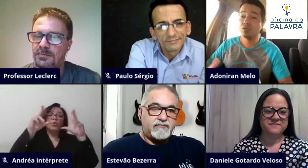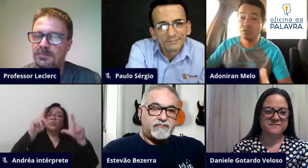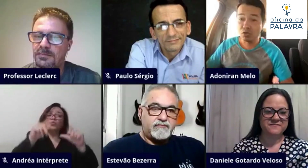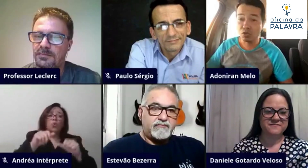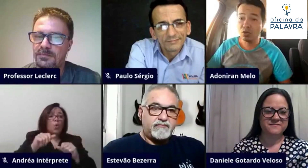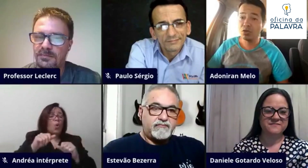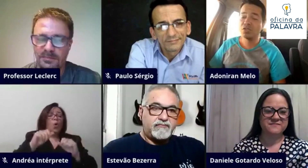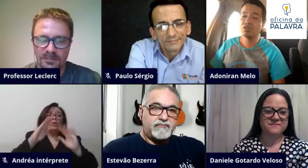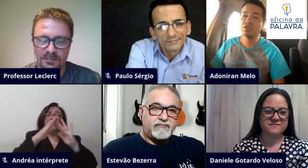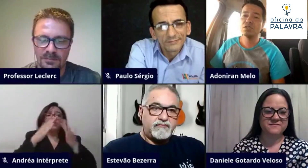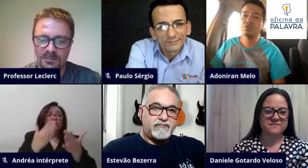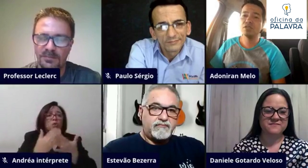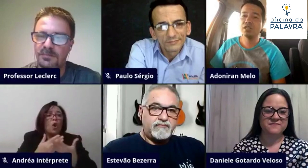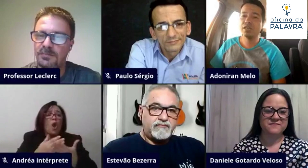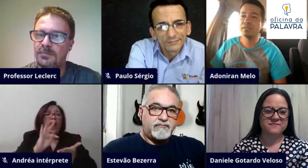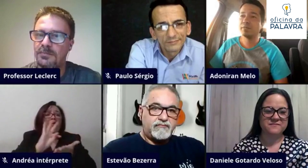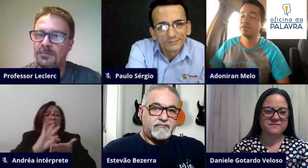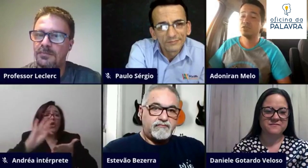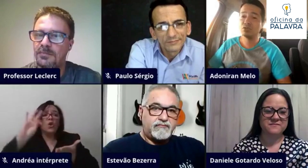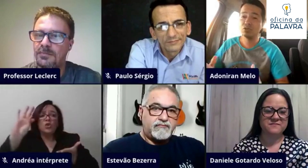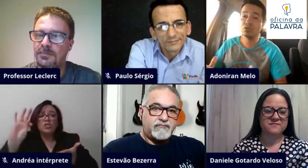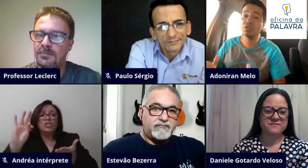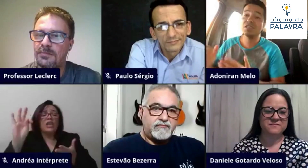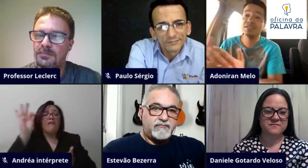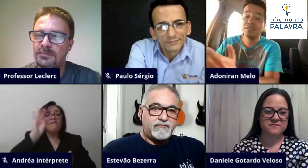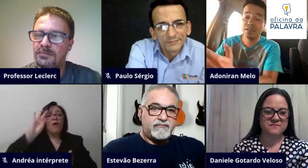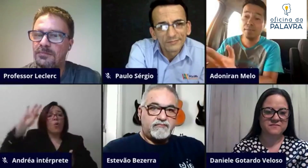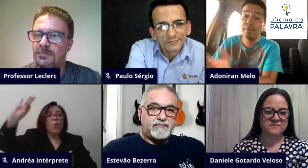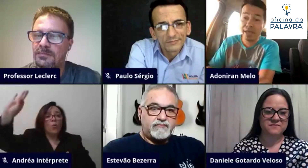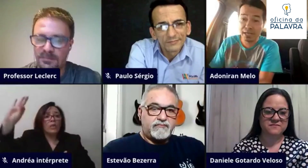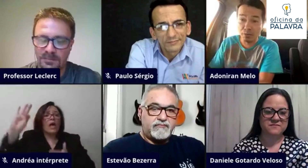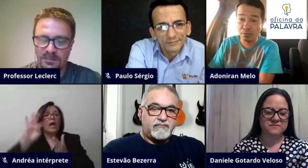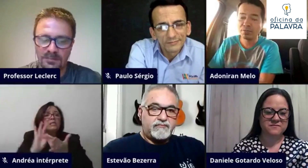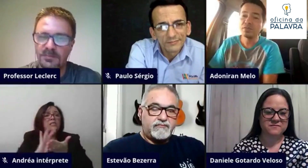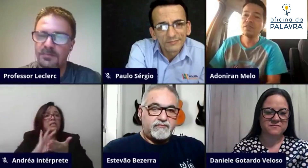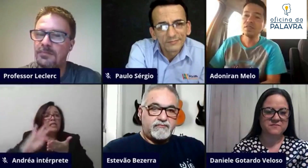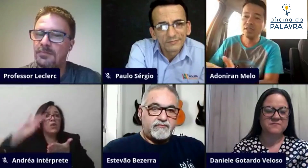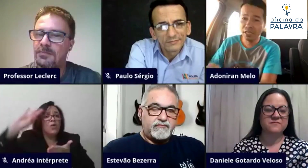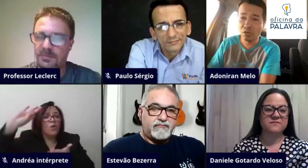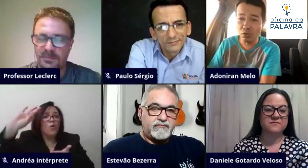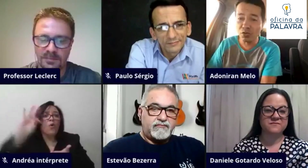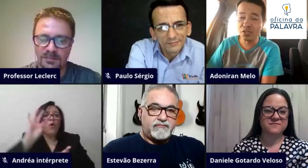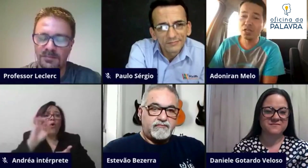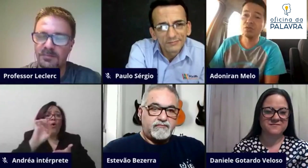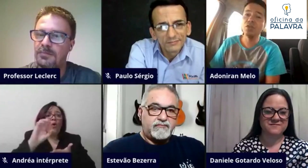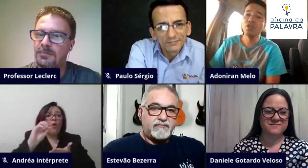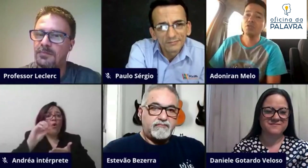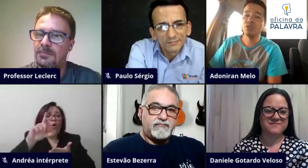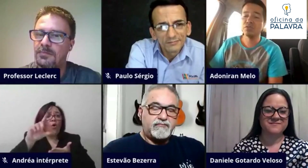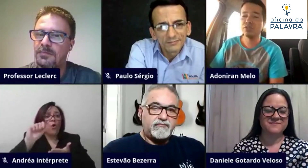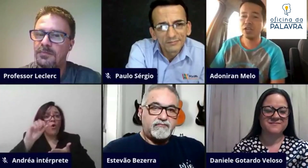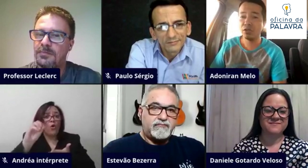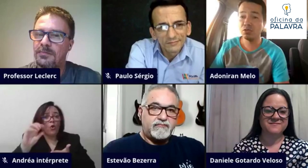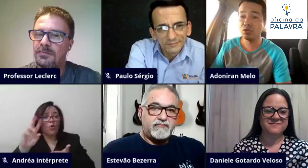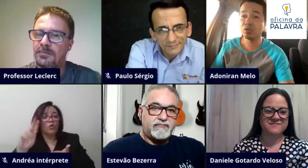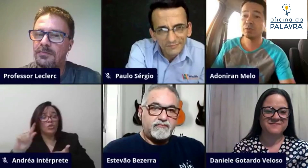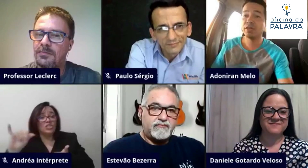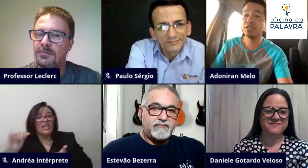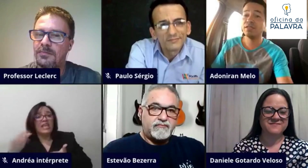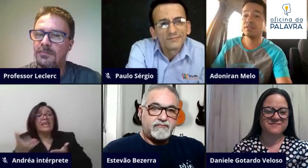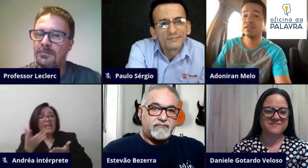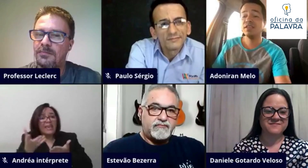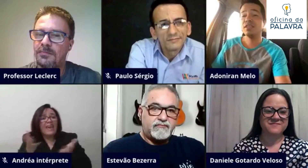para as convenções, seja um grito de alerta para as instituições que pregam a inclusão do evangelho em